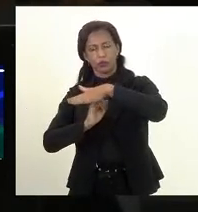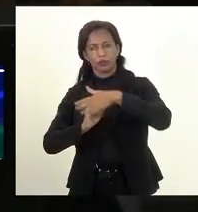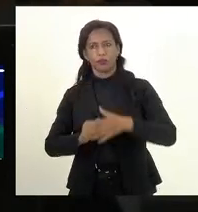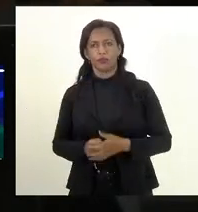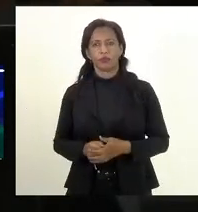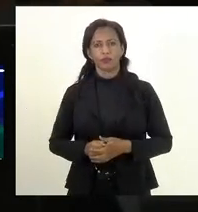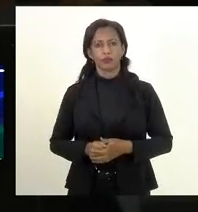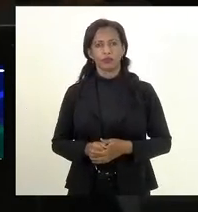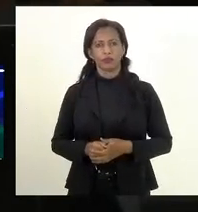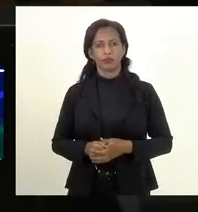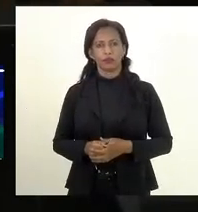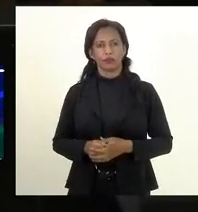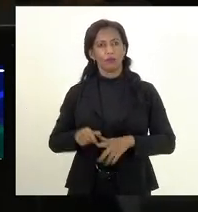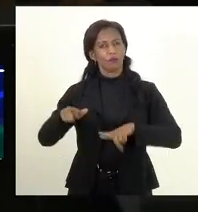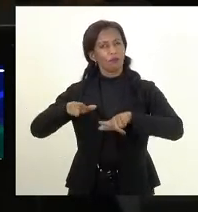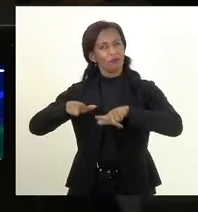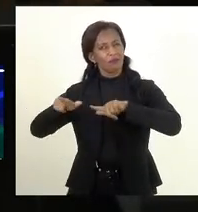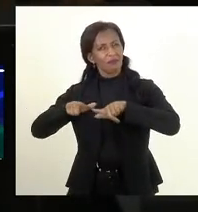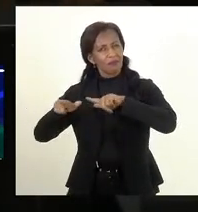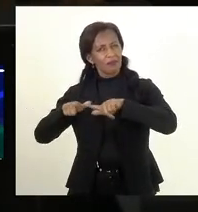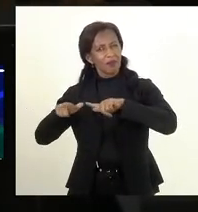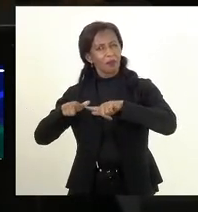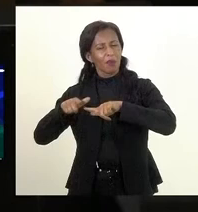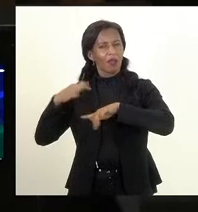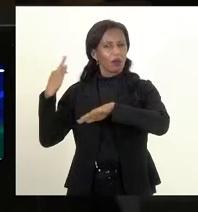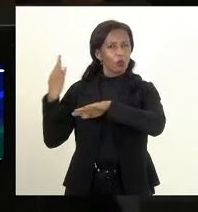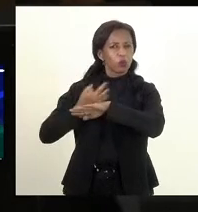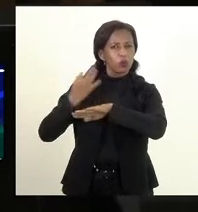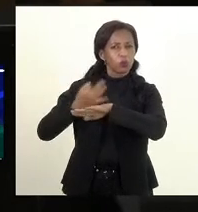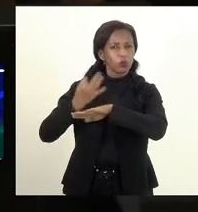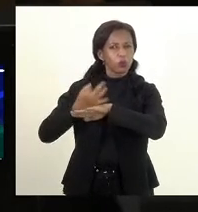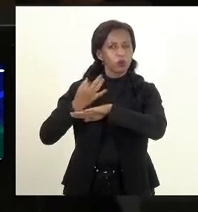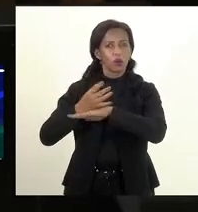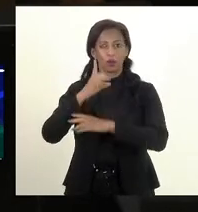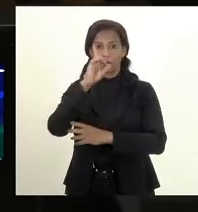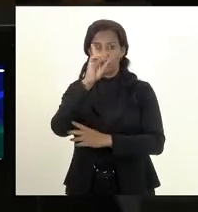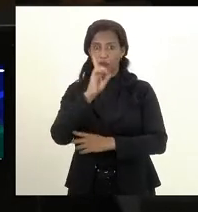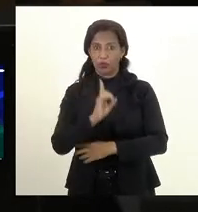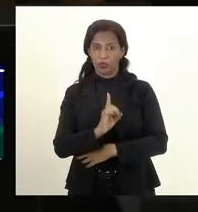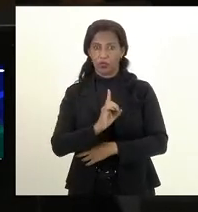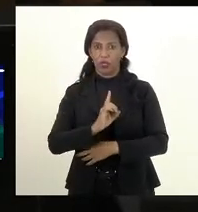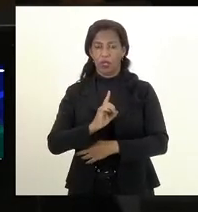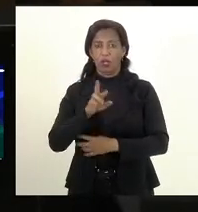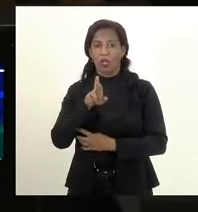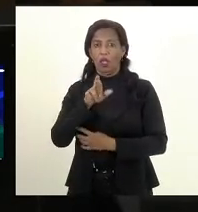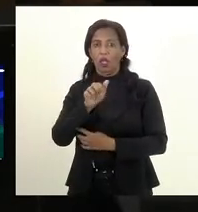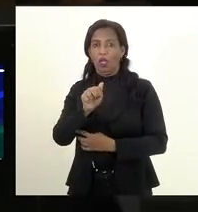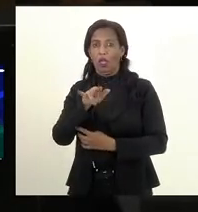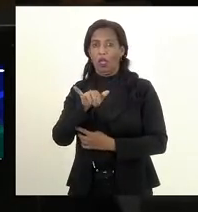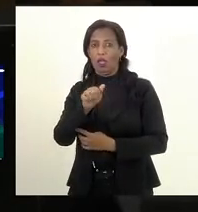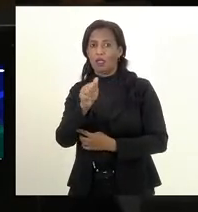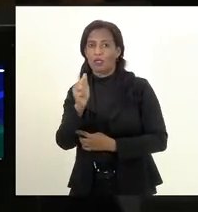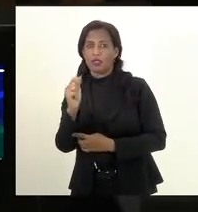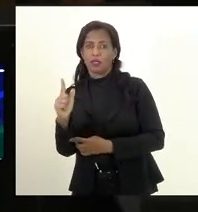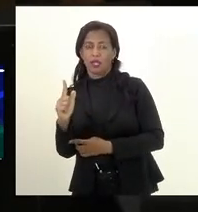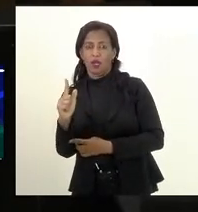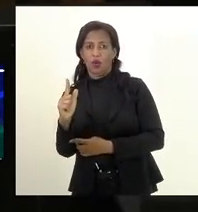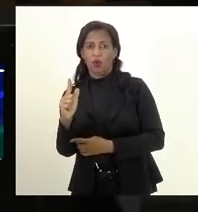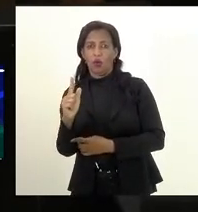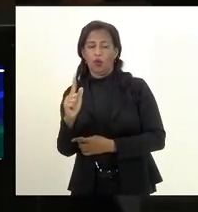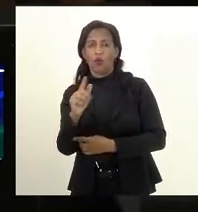o que luta e sempre lutou pelos direitos raciais a fundação